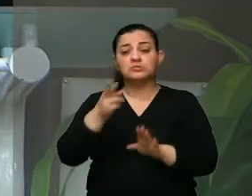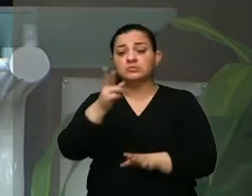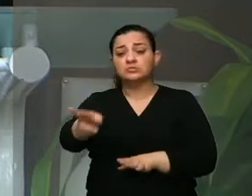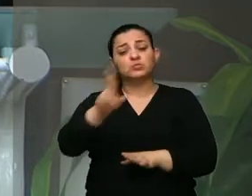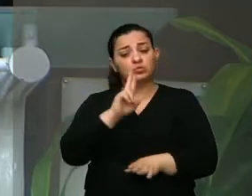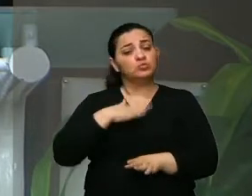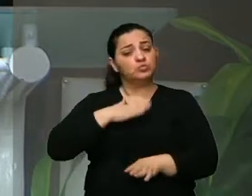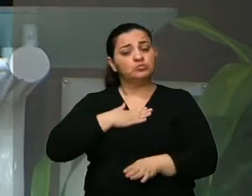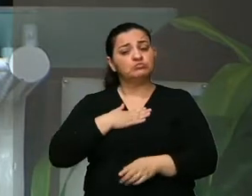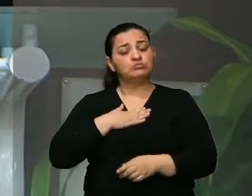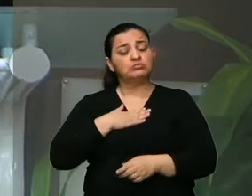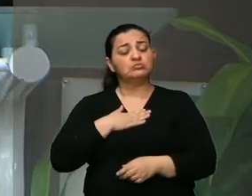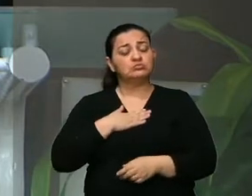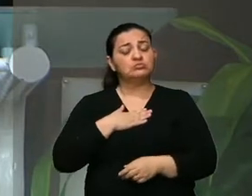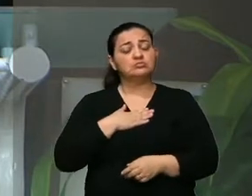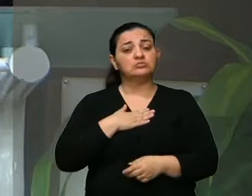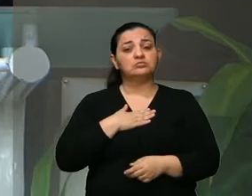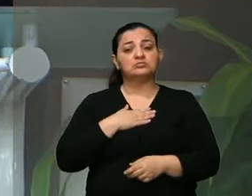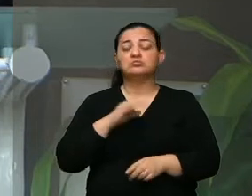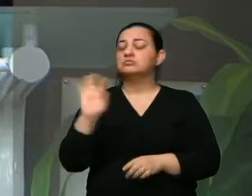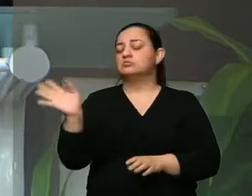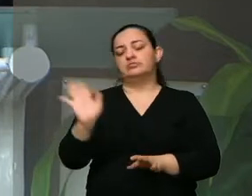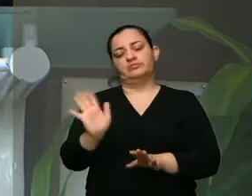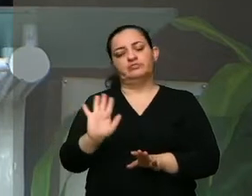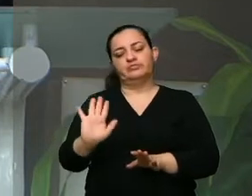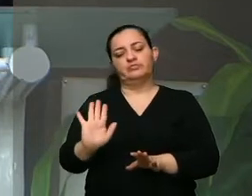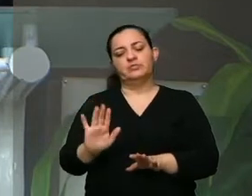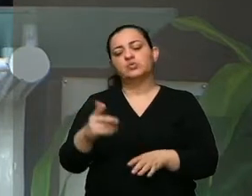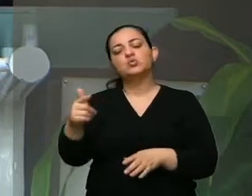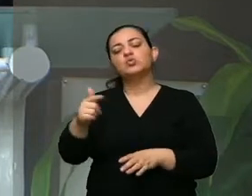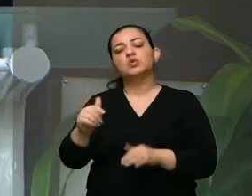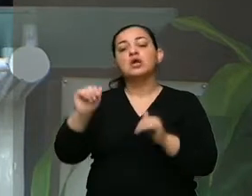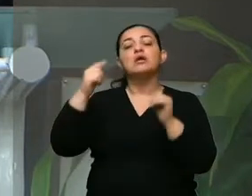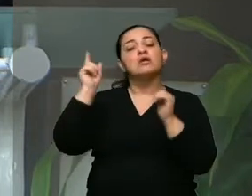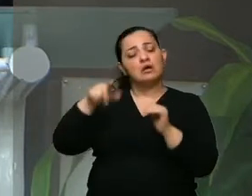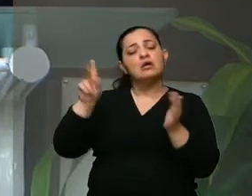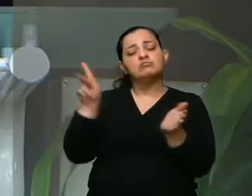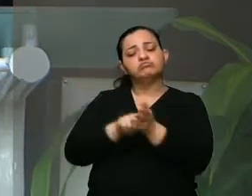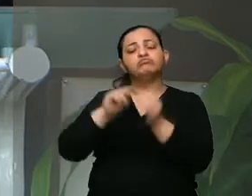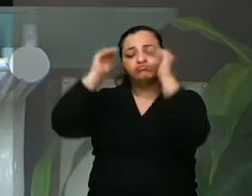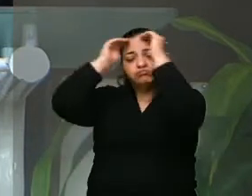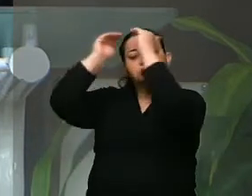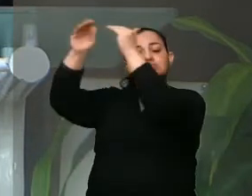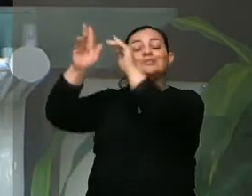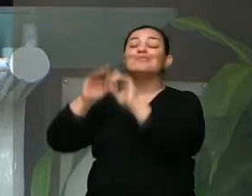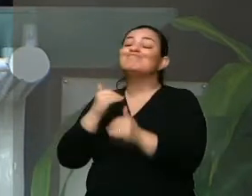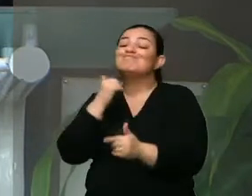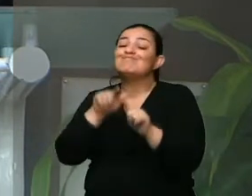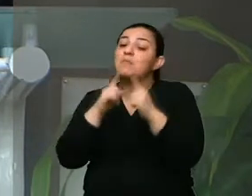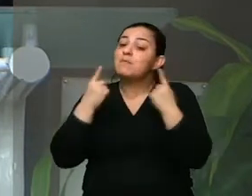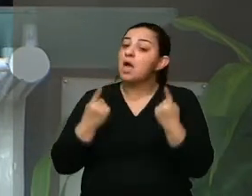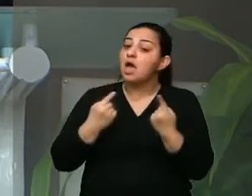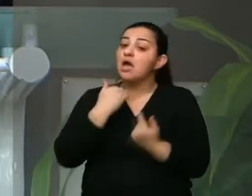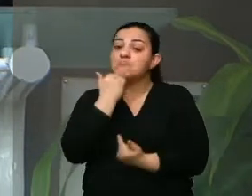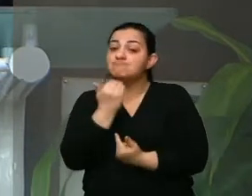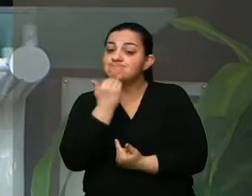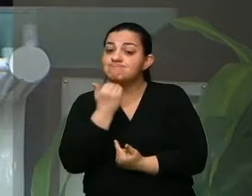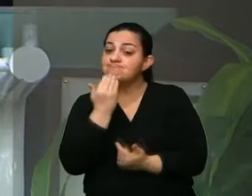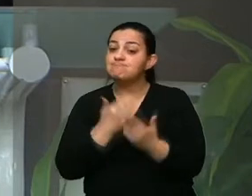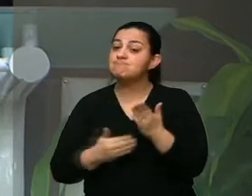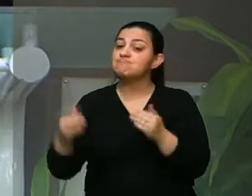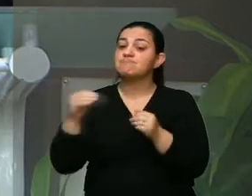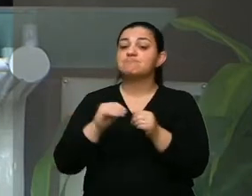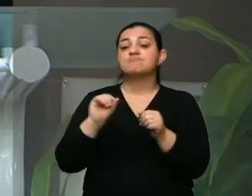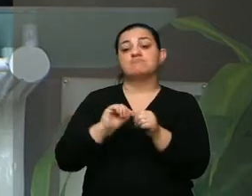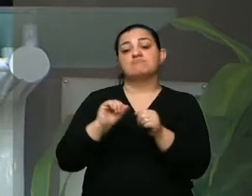a ele não é desobediente ele é obediente só que ele não deu conta então